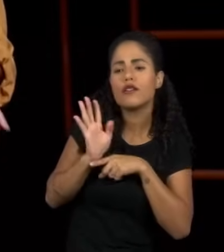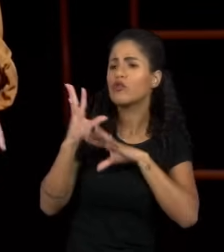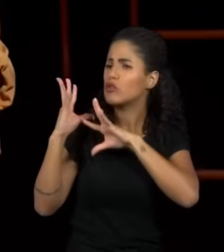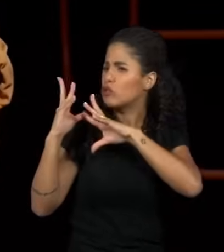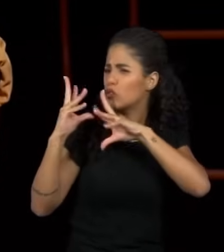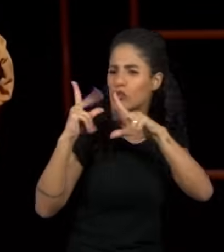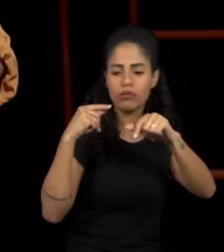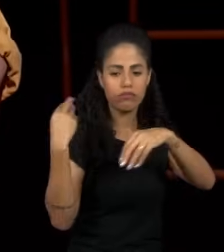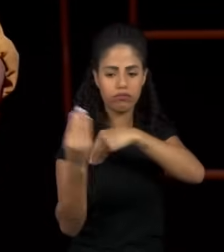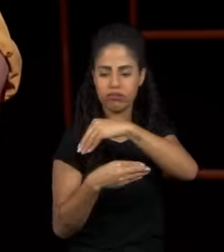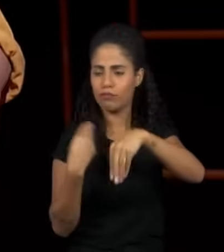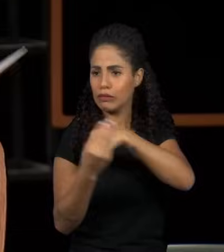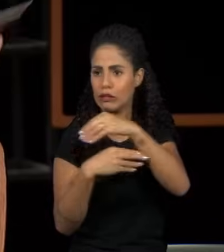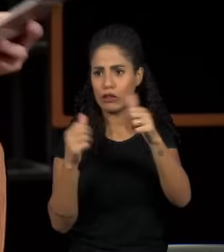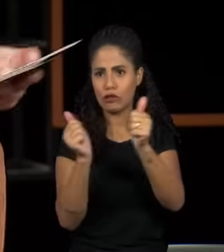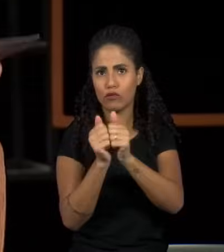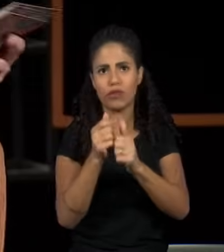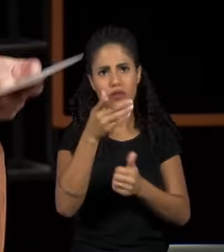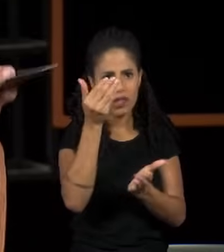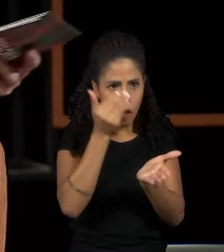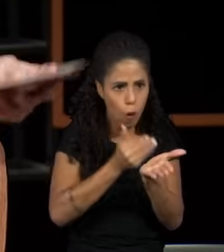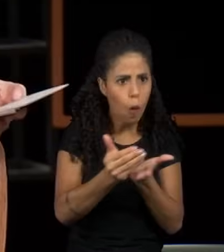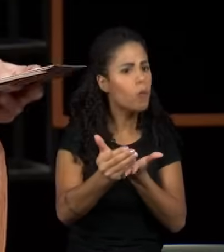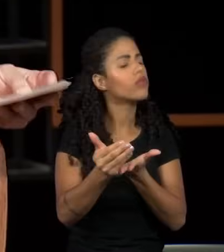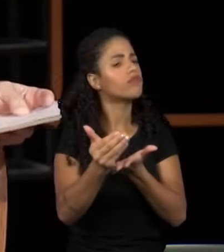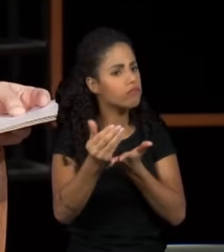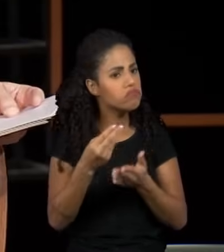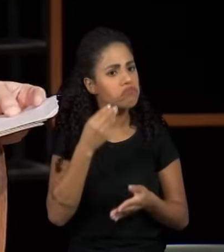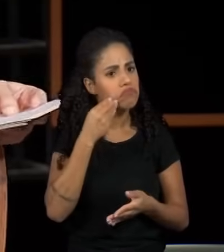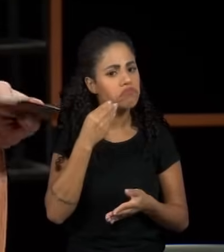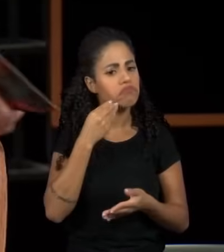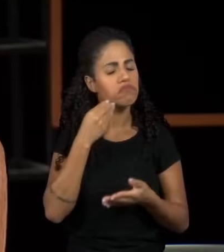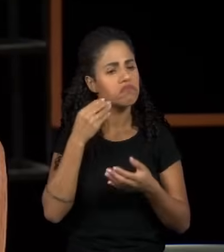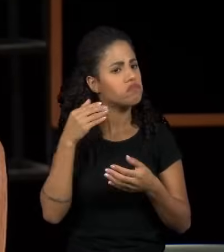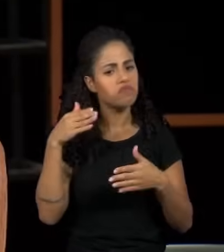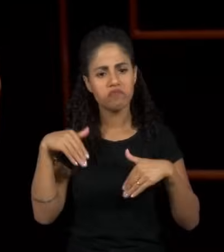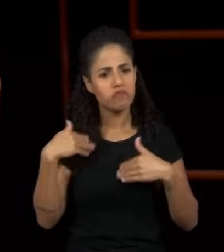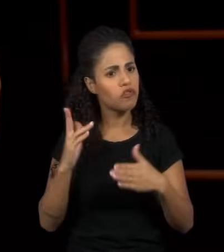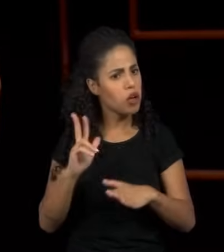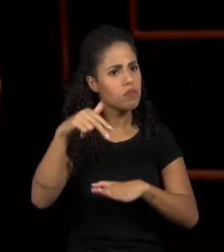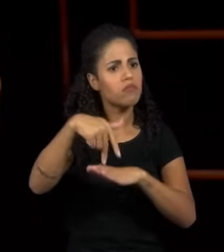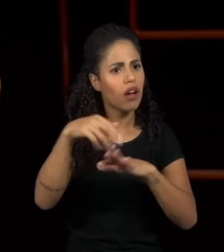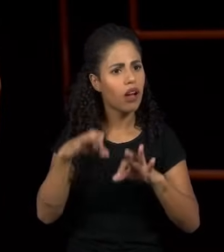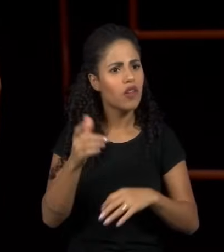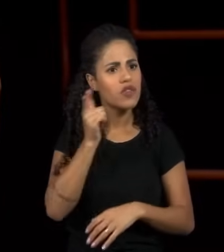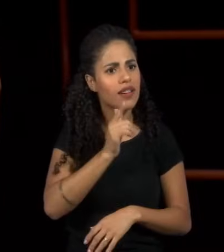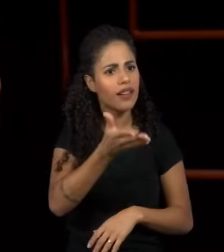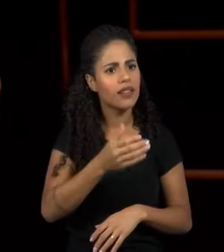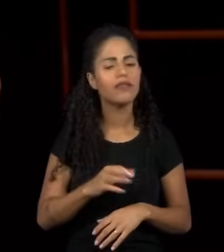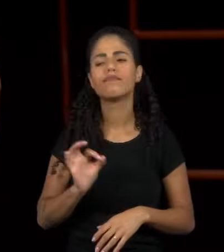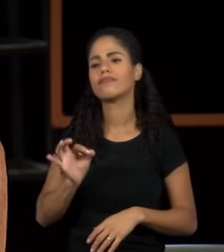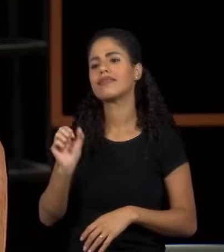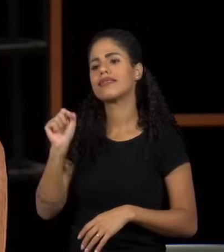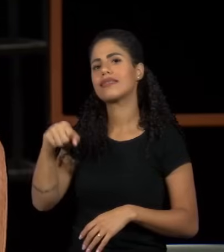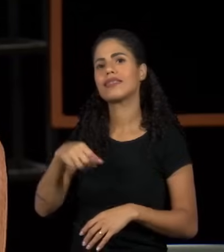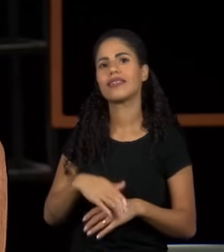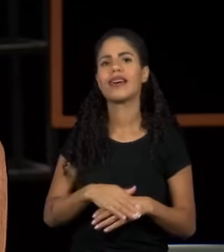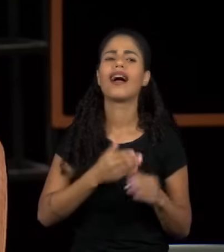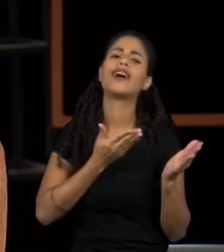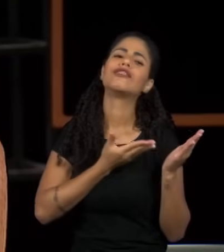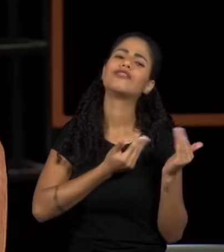junto. Quer dizer, você já começou mesmo com a força total. Uma força, né? Ah,